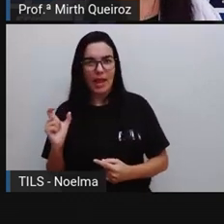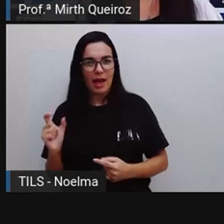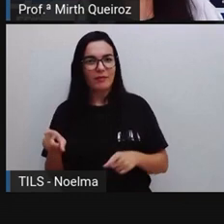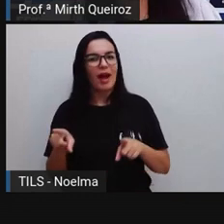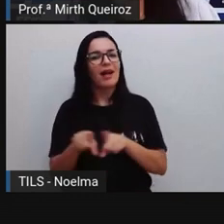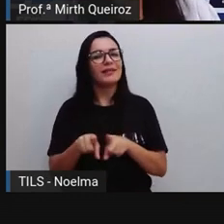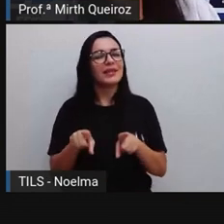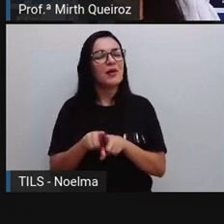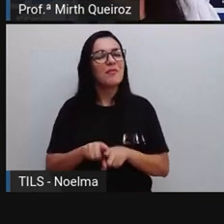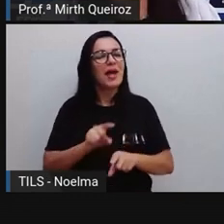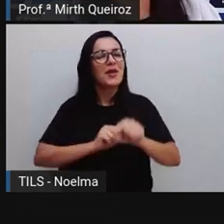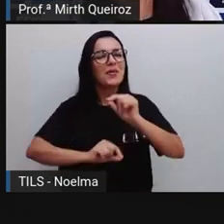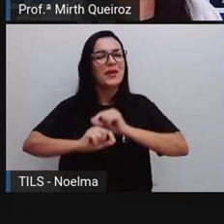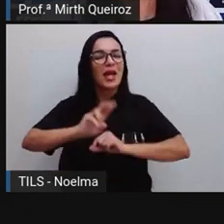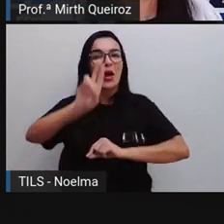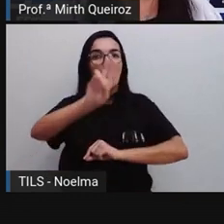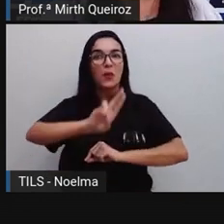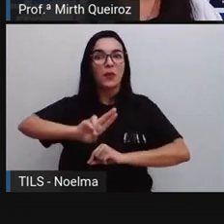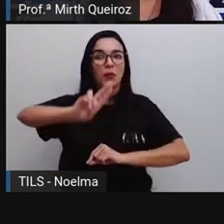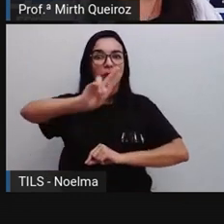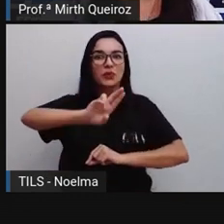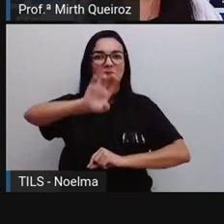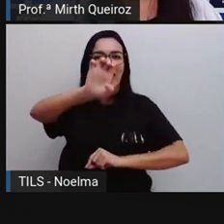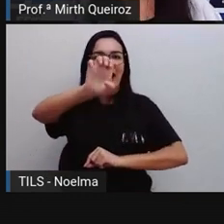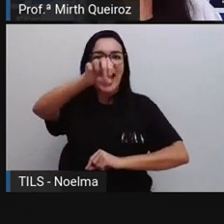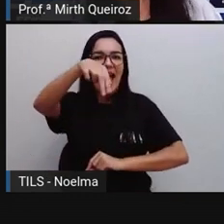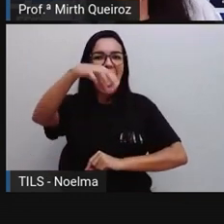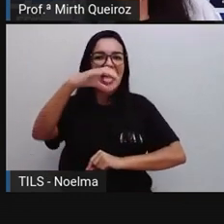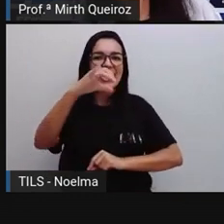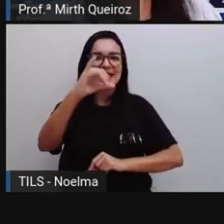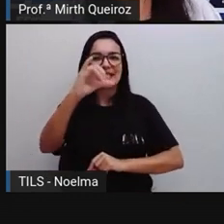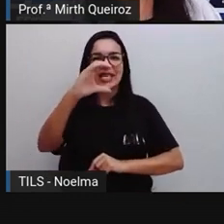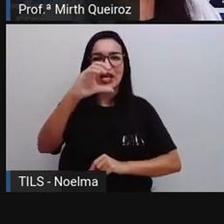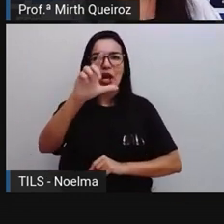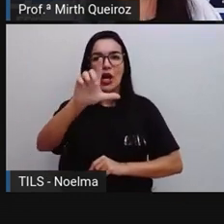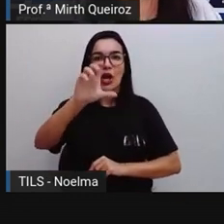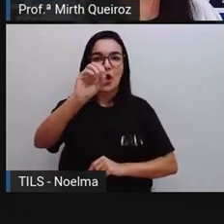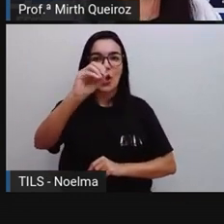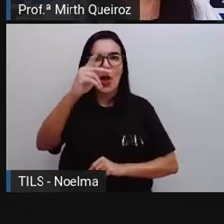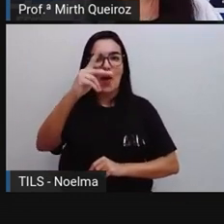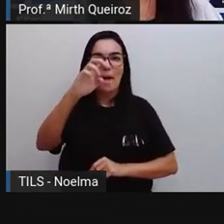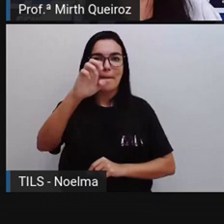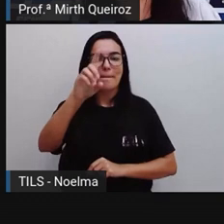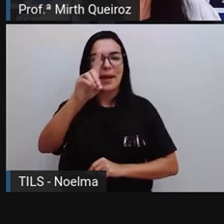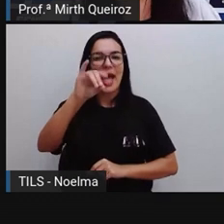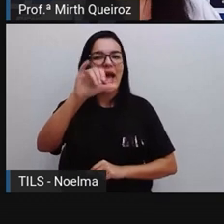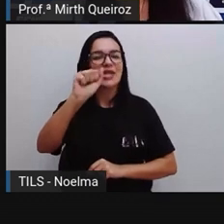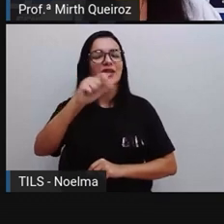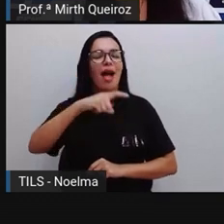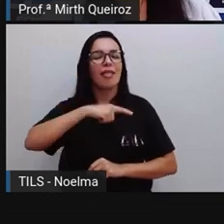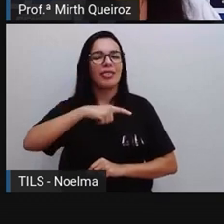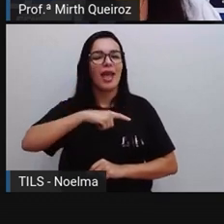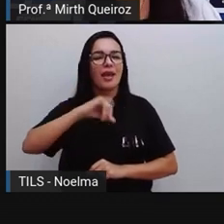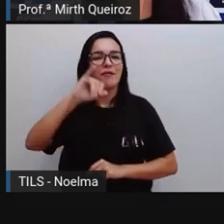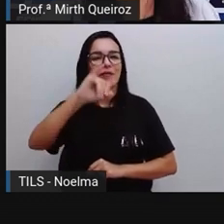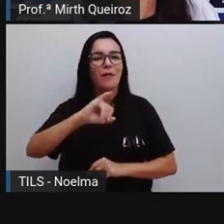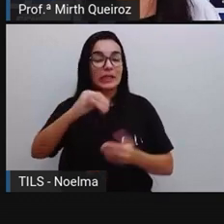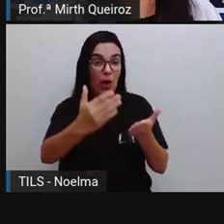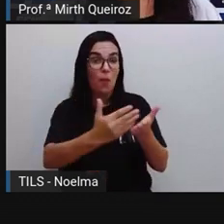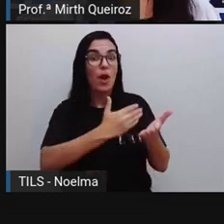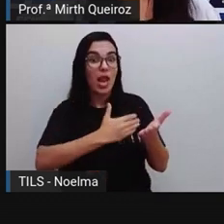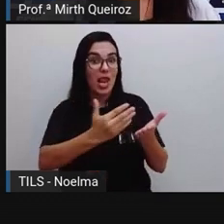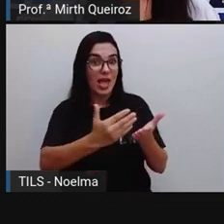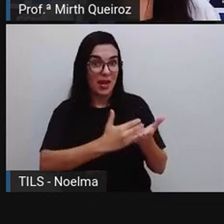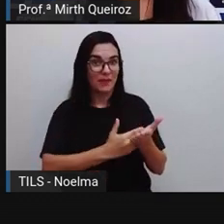da enciclopédia, né? Que eles utilizavam para ter informações em relação a um tema. Mas